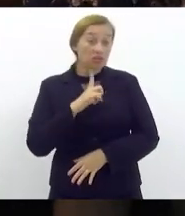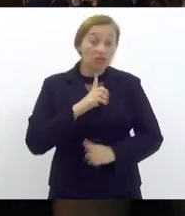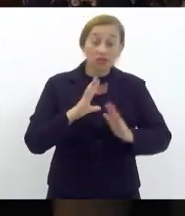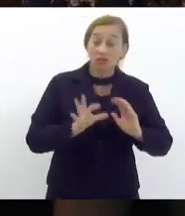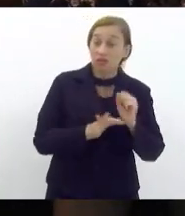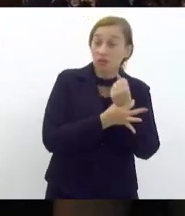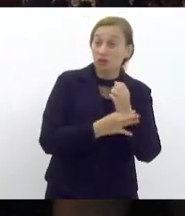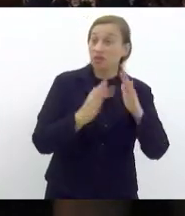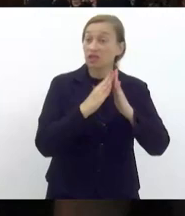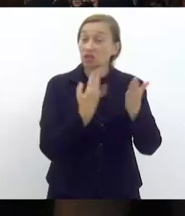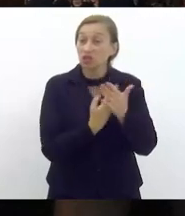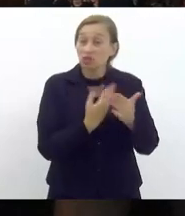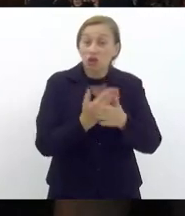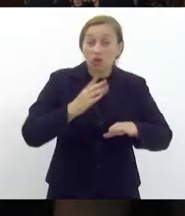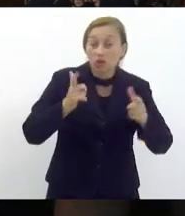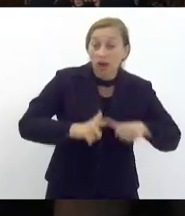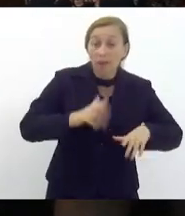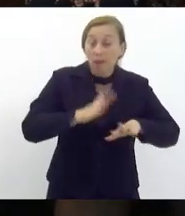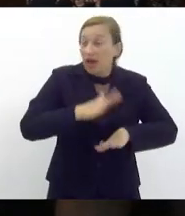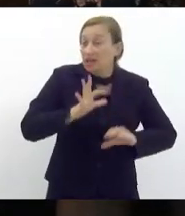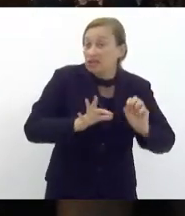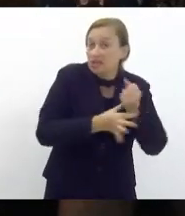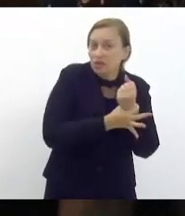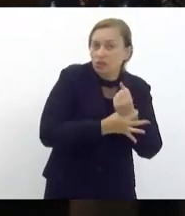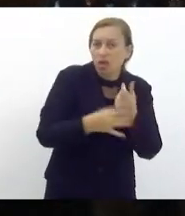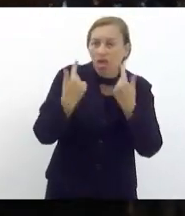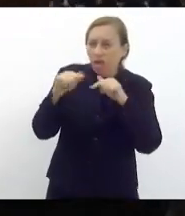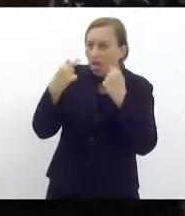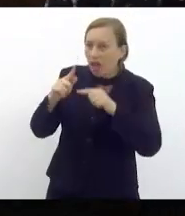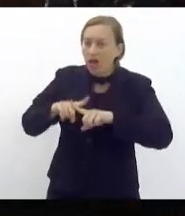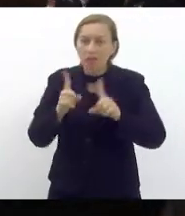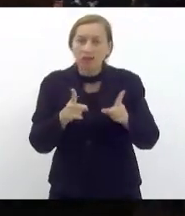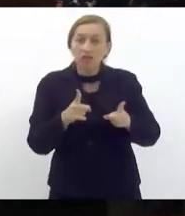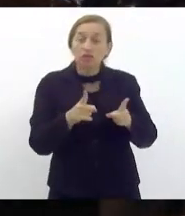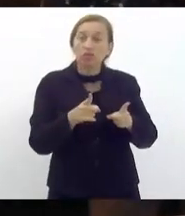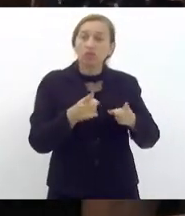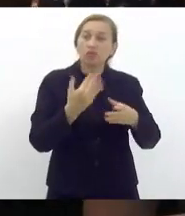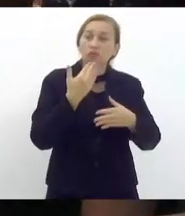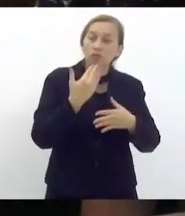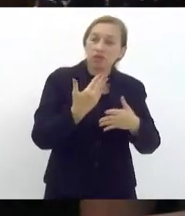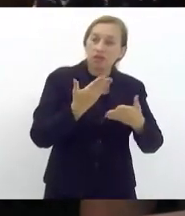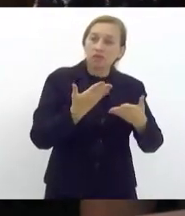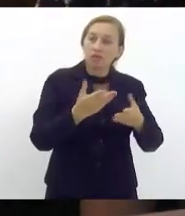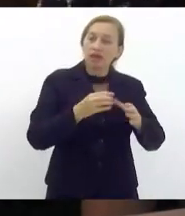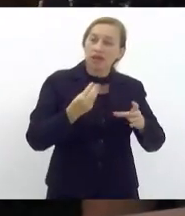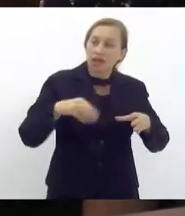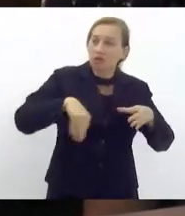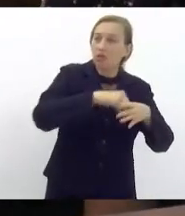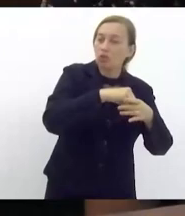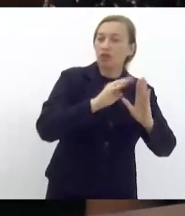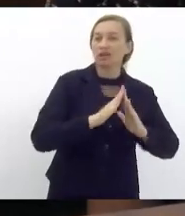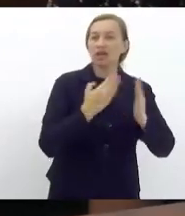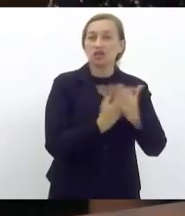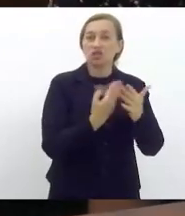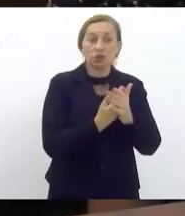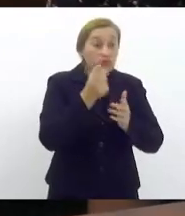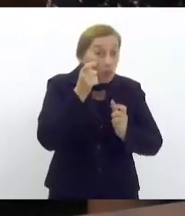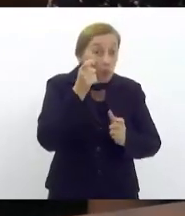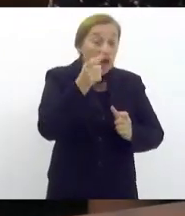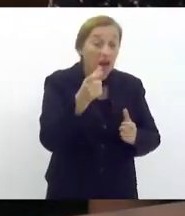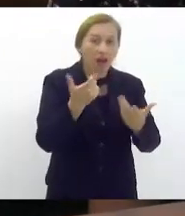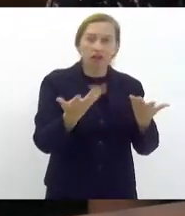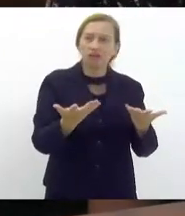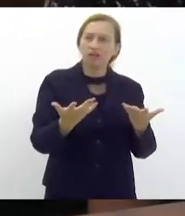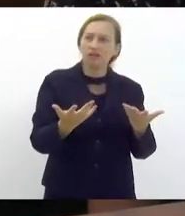os locais mais seguros ninguém reclama mas quando vamos impor isso nas escolas tem uma um alerta muito grande